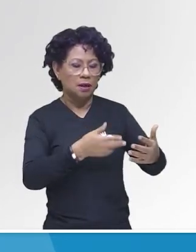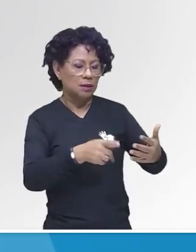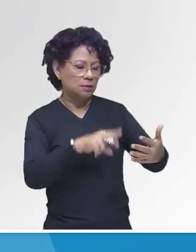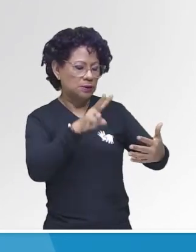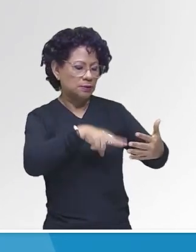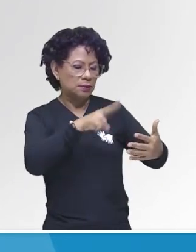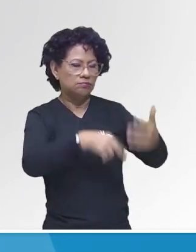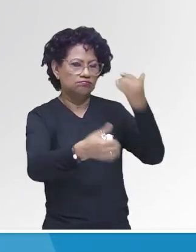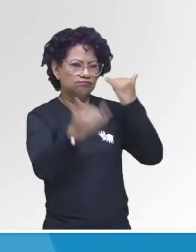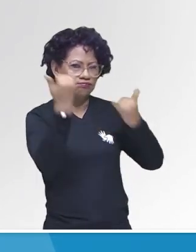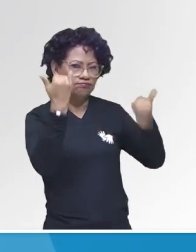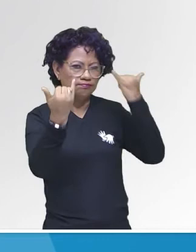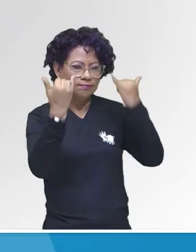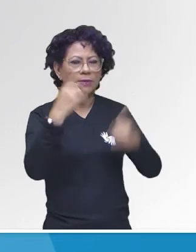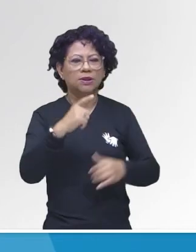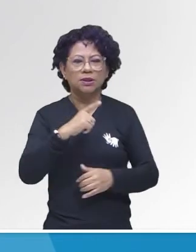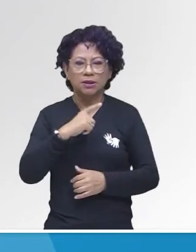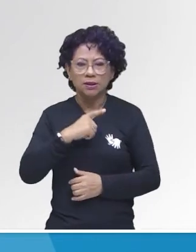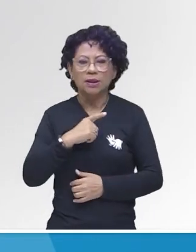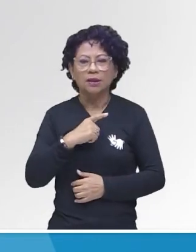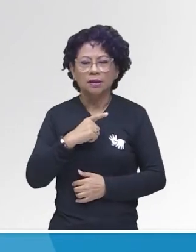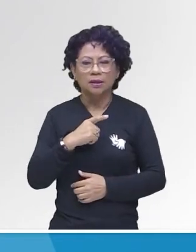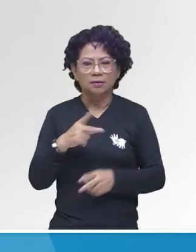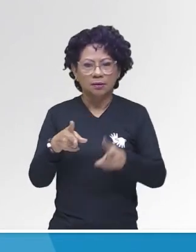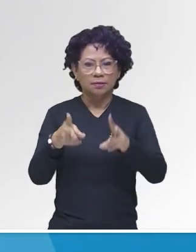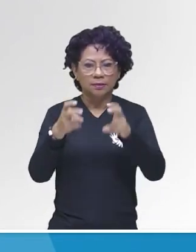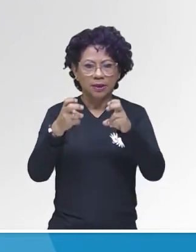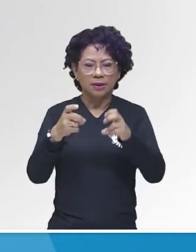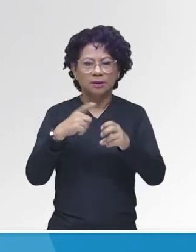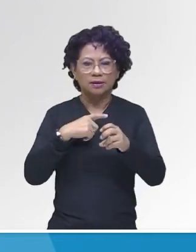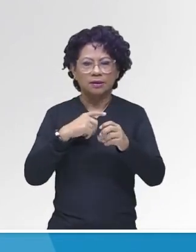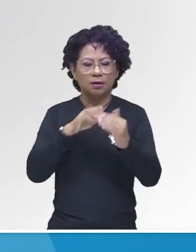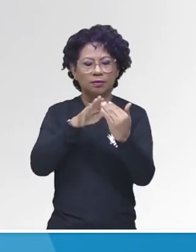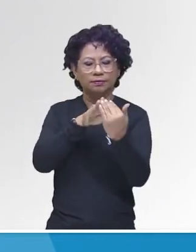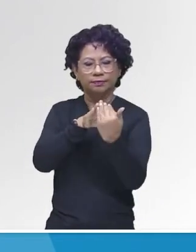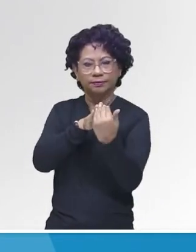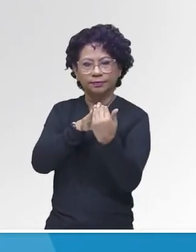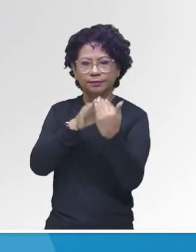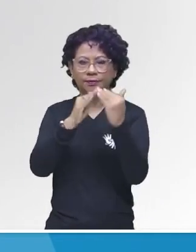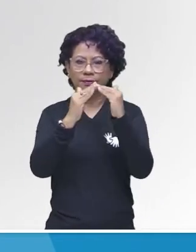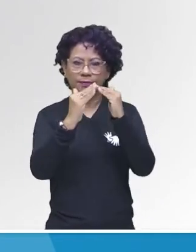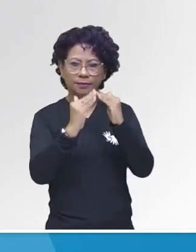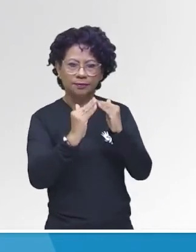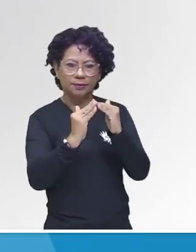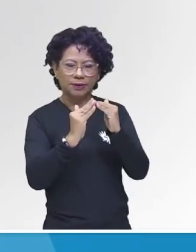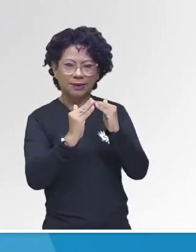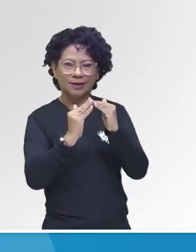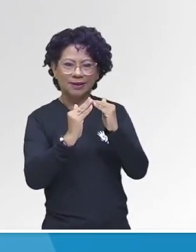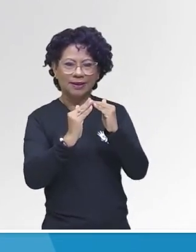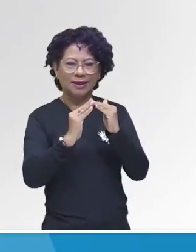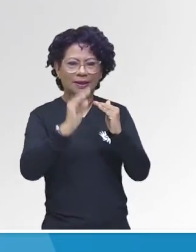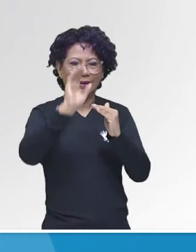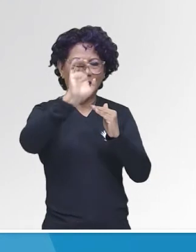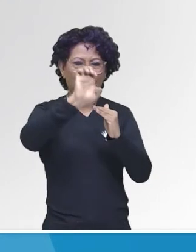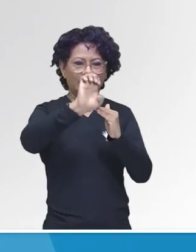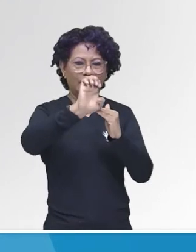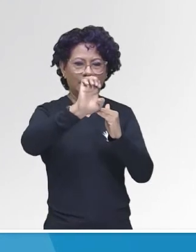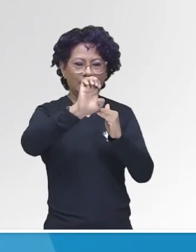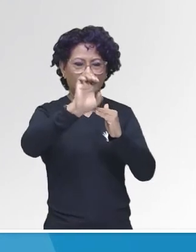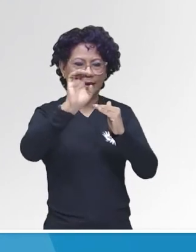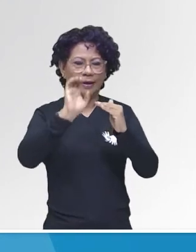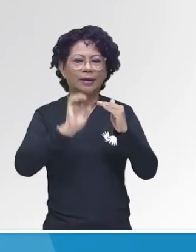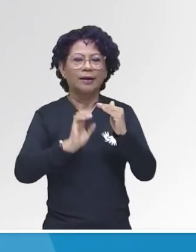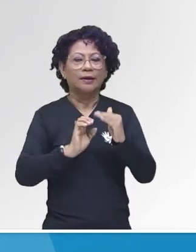vértices identificados aí como A, B, C e D, lá embaixo, né? E no topo da pirâmide, mais um